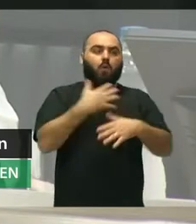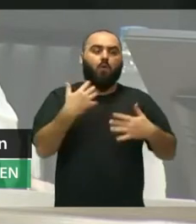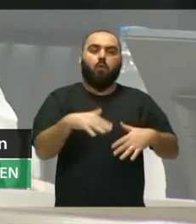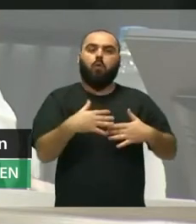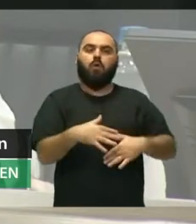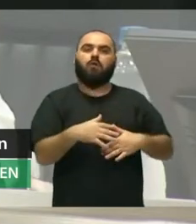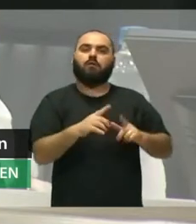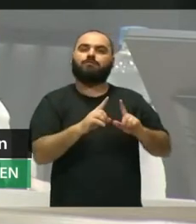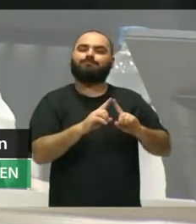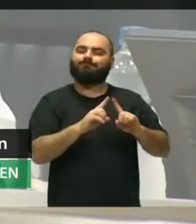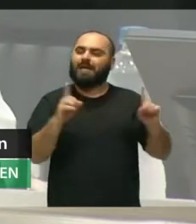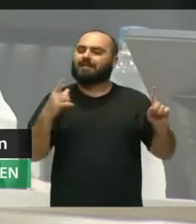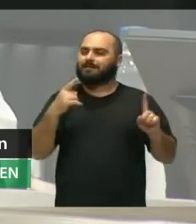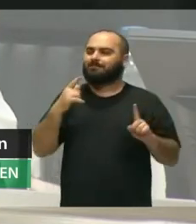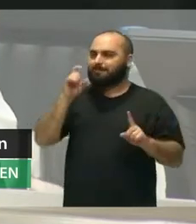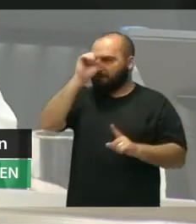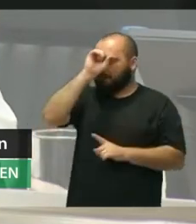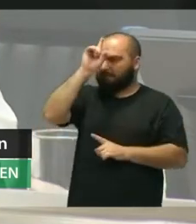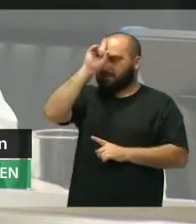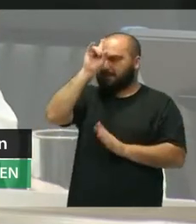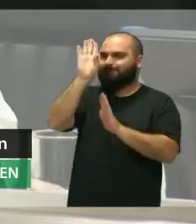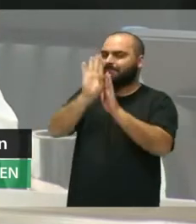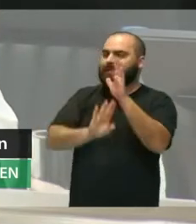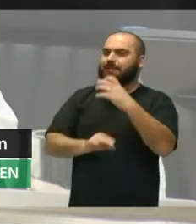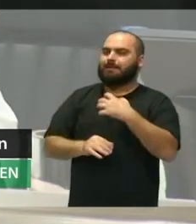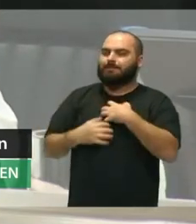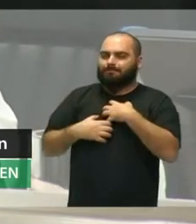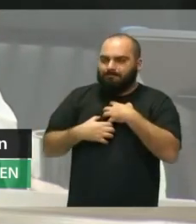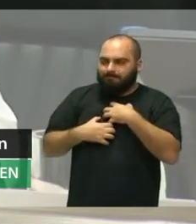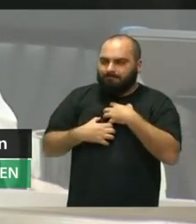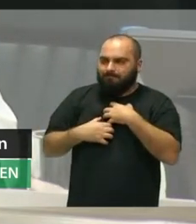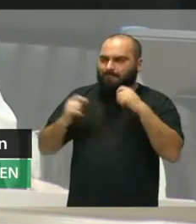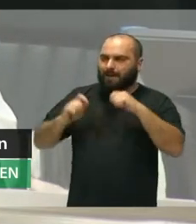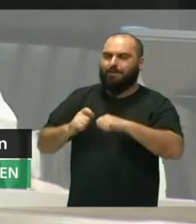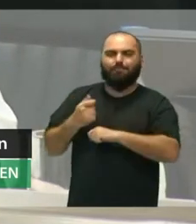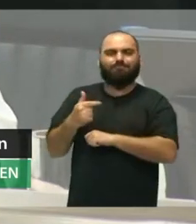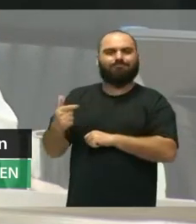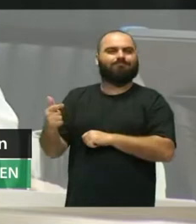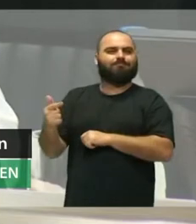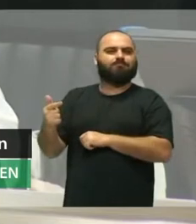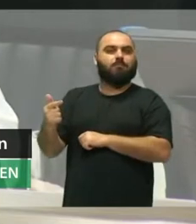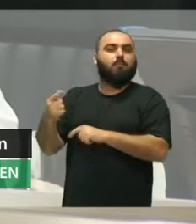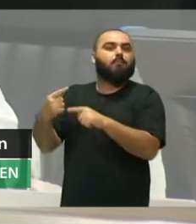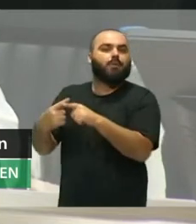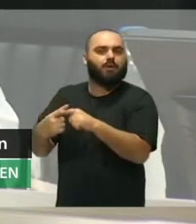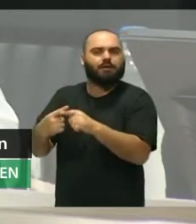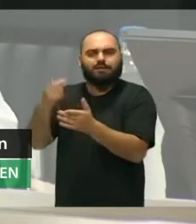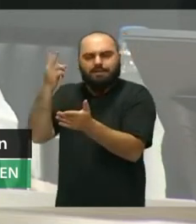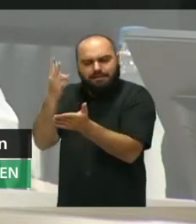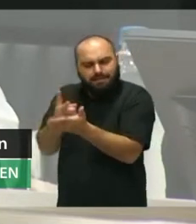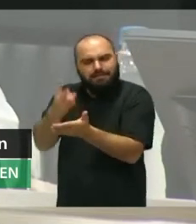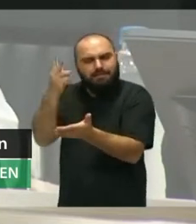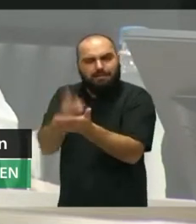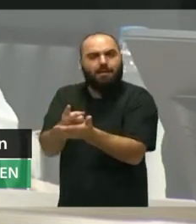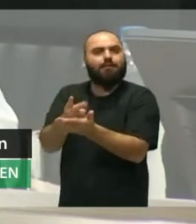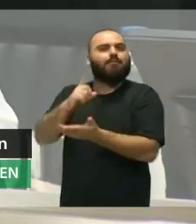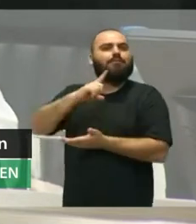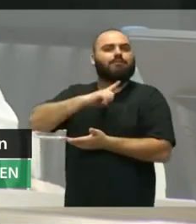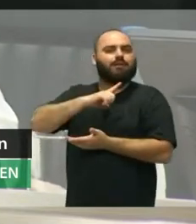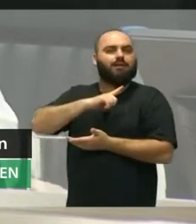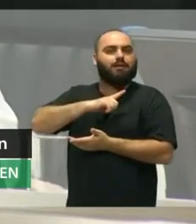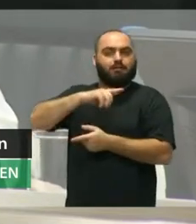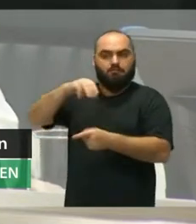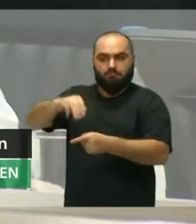também nos sentimos, de certa forma, entristecidos, porque nós estamos sempre prontos a receber o munícipe